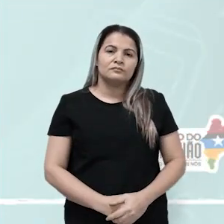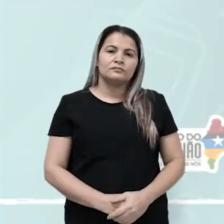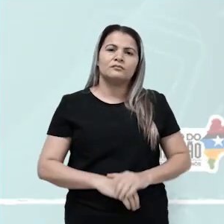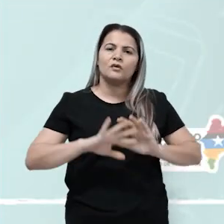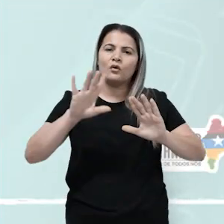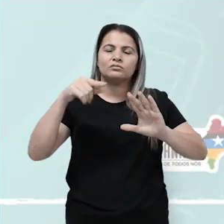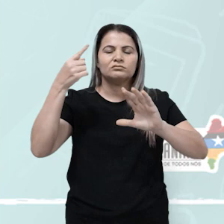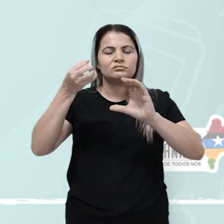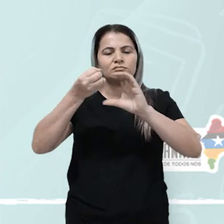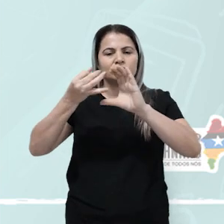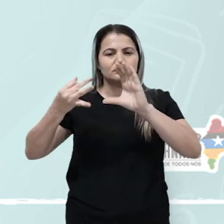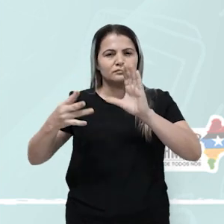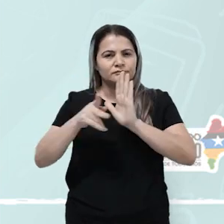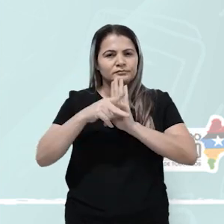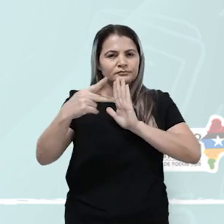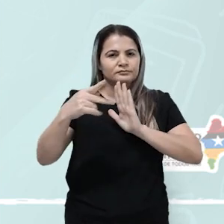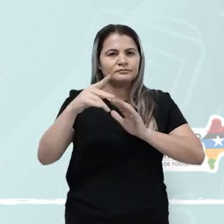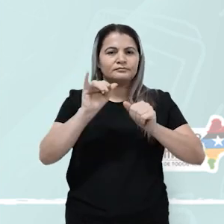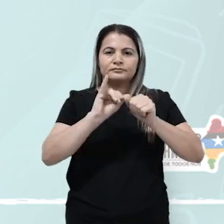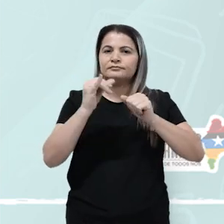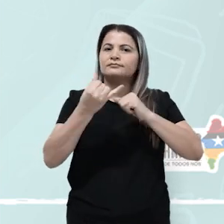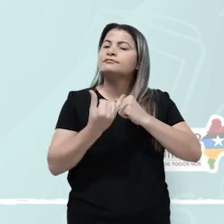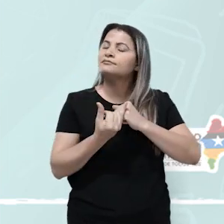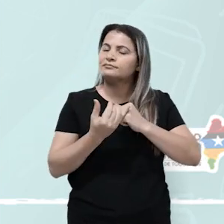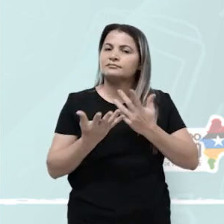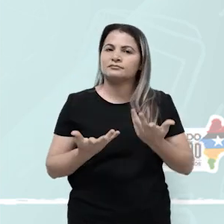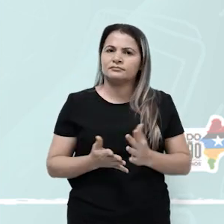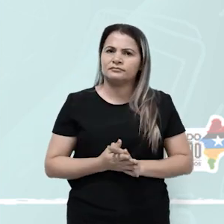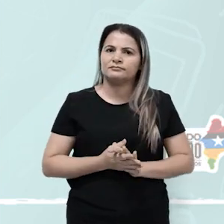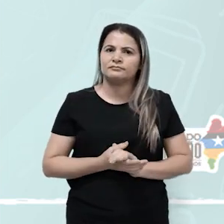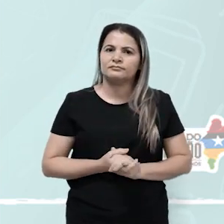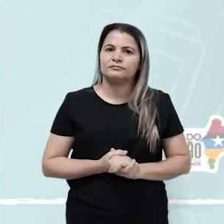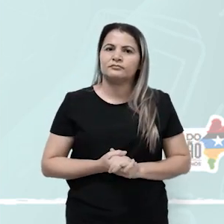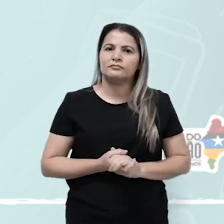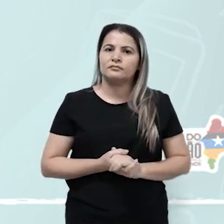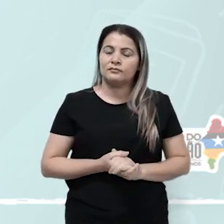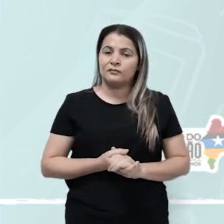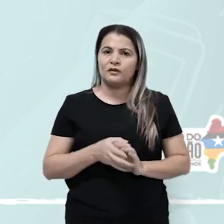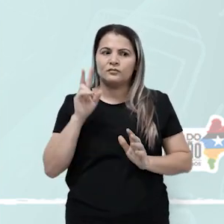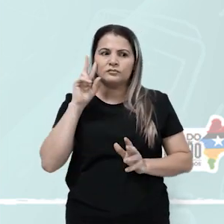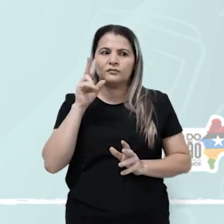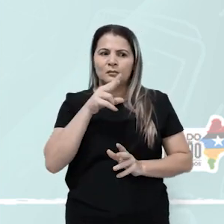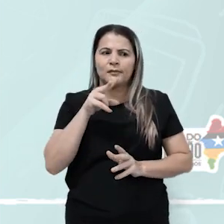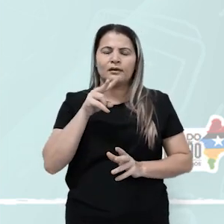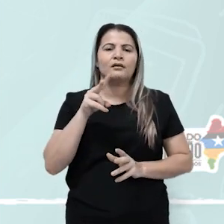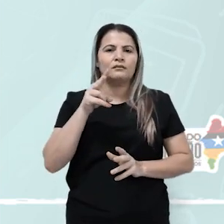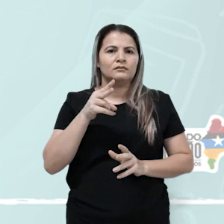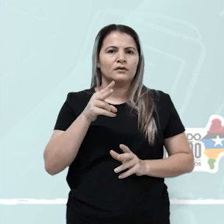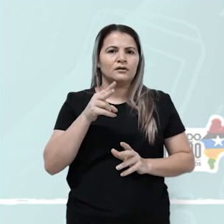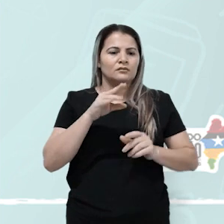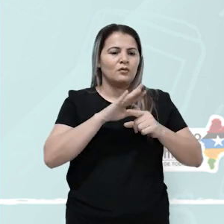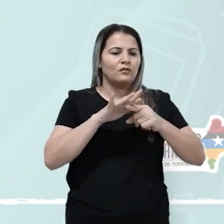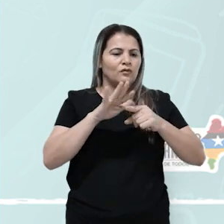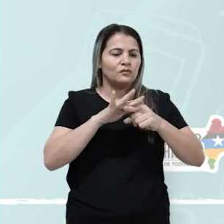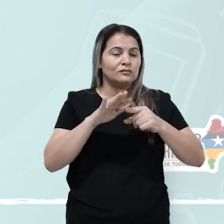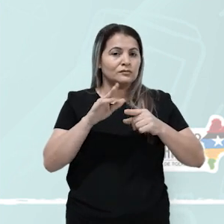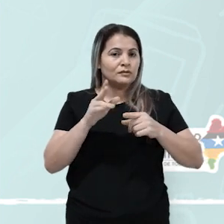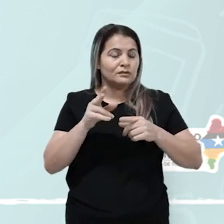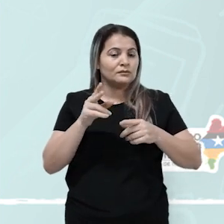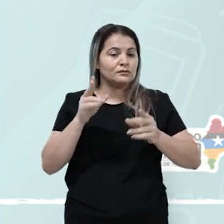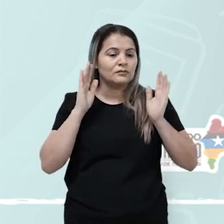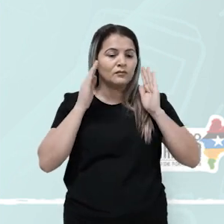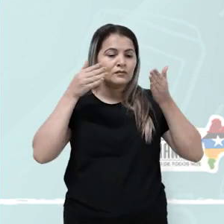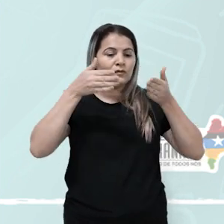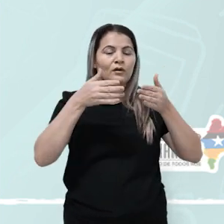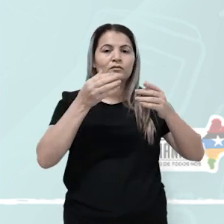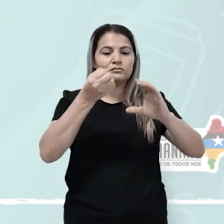Outras características dos adjetivos agora. Vamos analisar o adjetivo, considerando a morfologia, a partir das suas características.